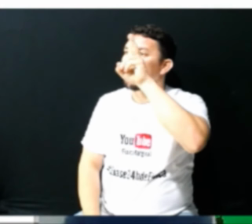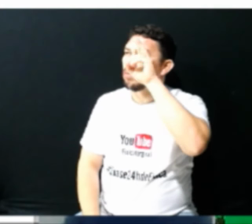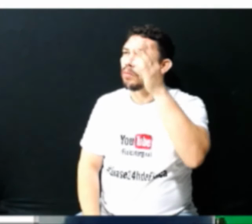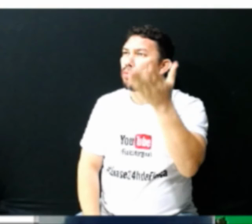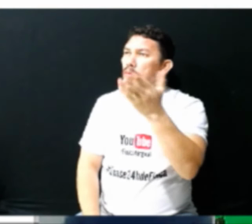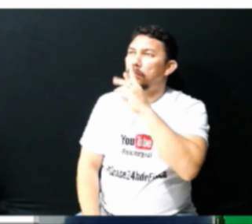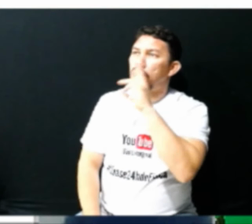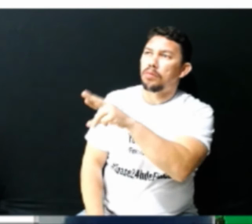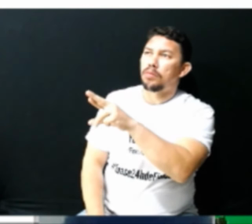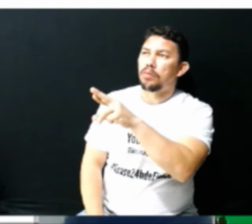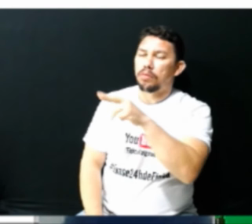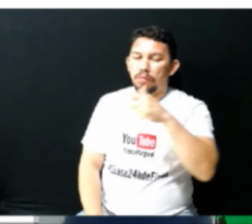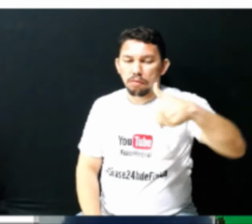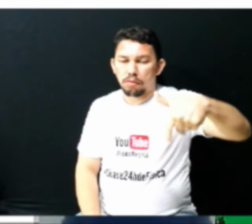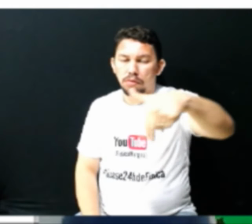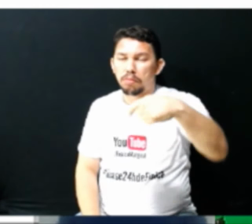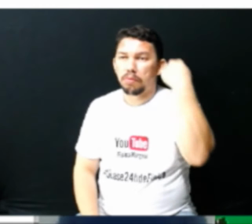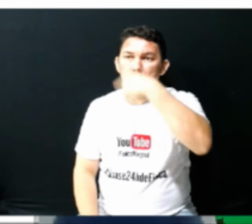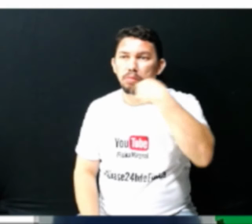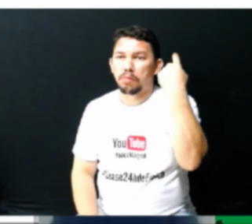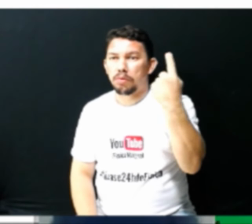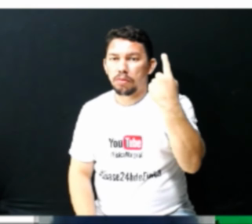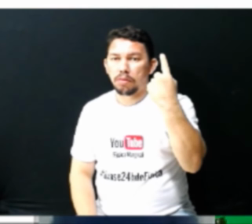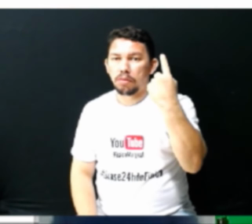é caminhada por 1 hora, né? Tu lembra se a resposta é essa?